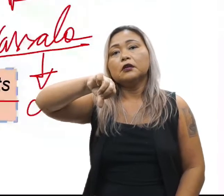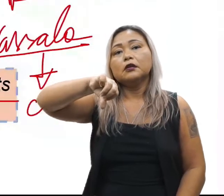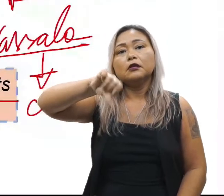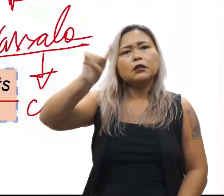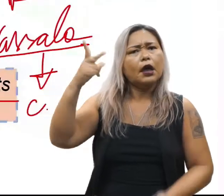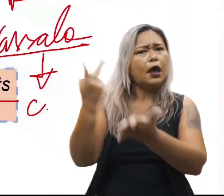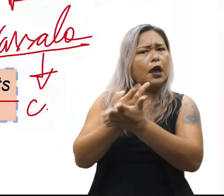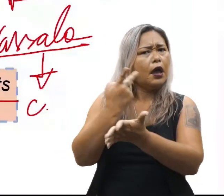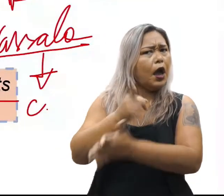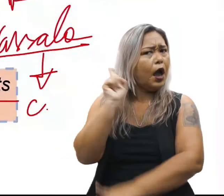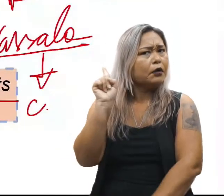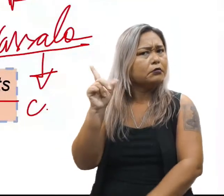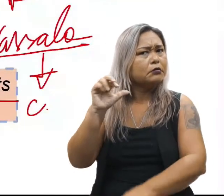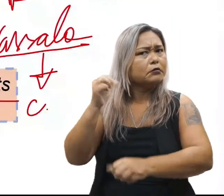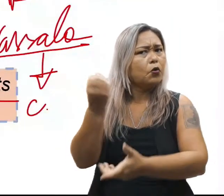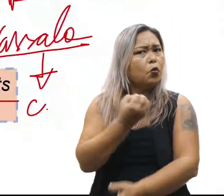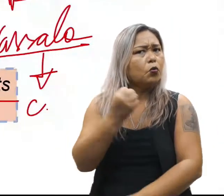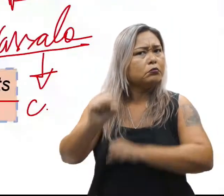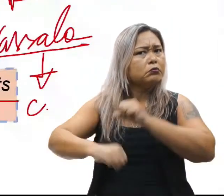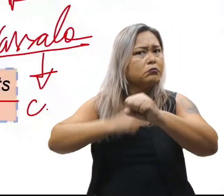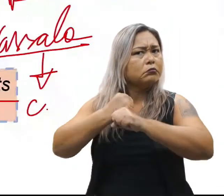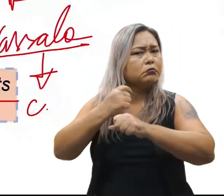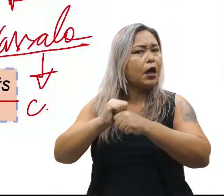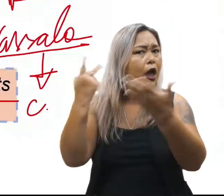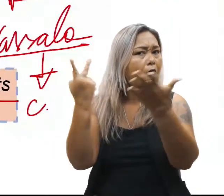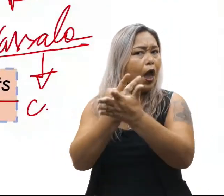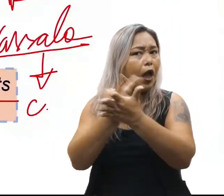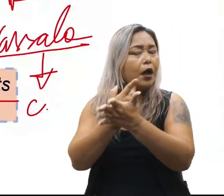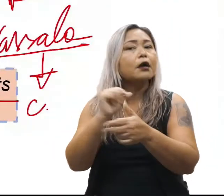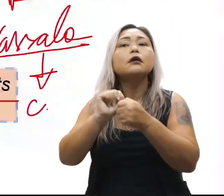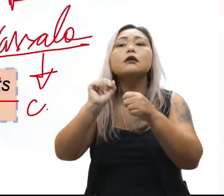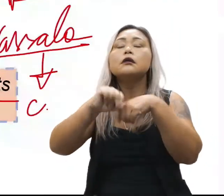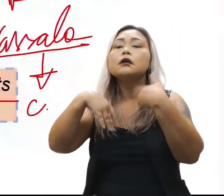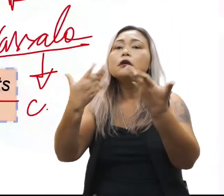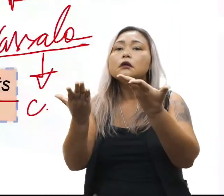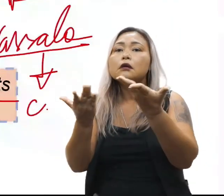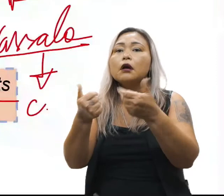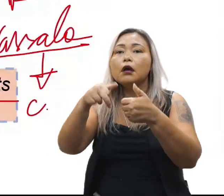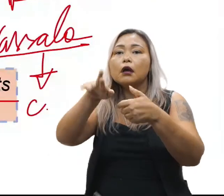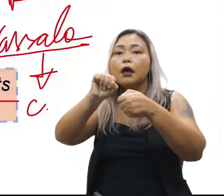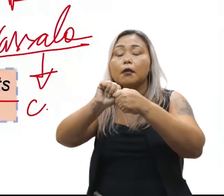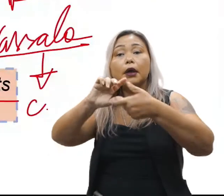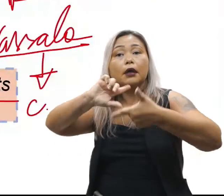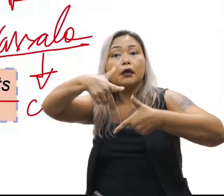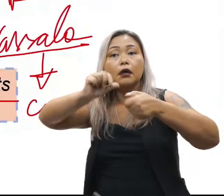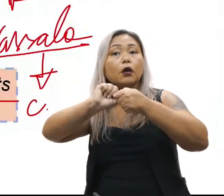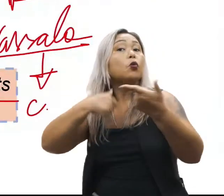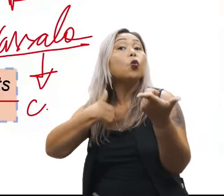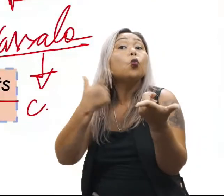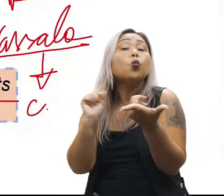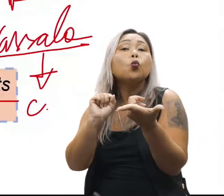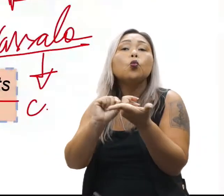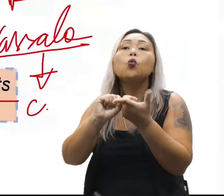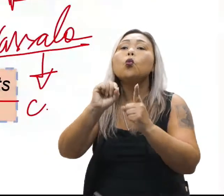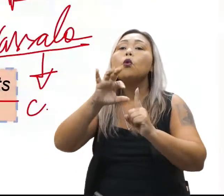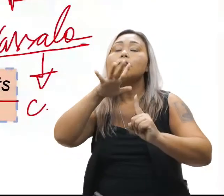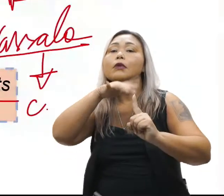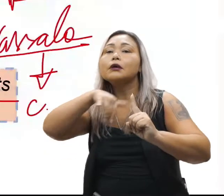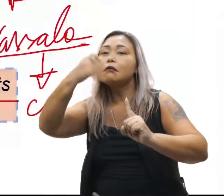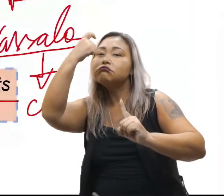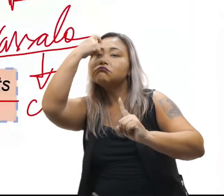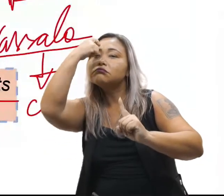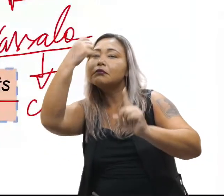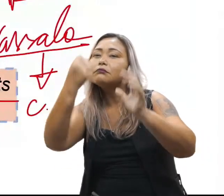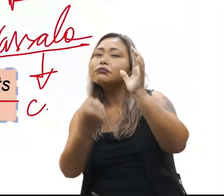errado, tá? Então, a gente teve o quê? Na idade pré-moderna, já começa a ter o iluminismo,